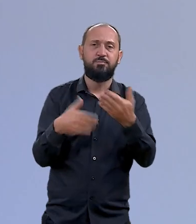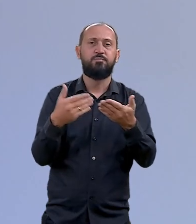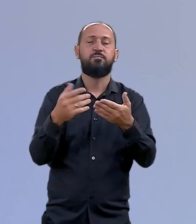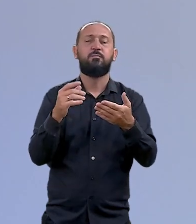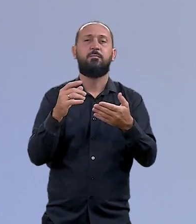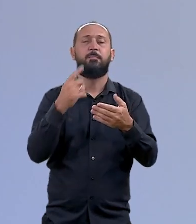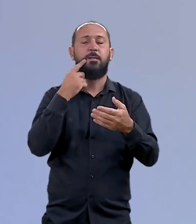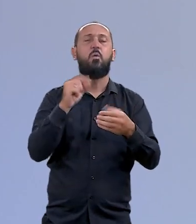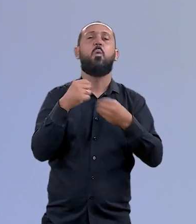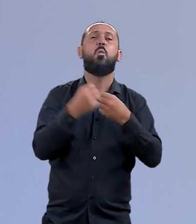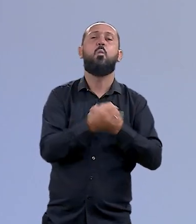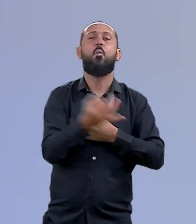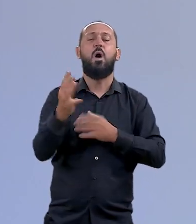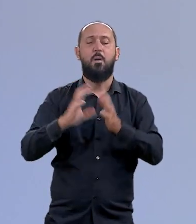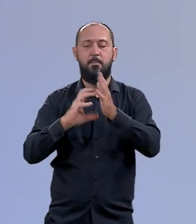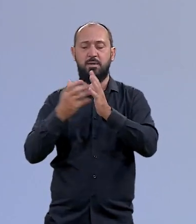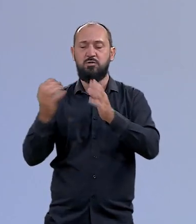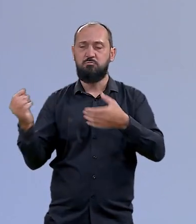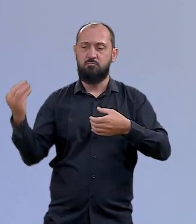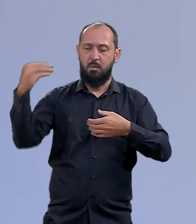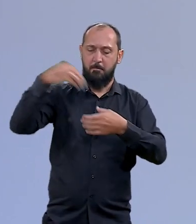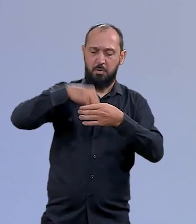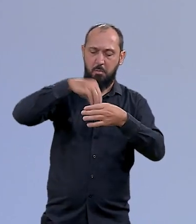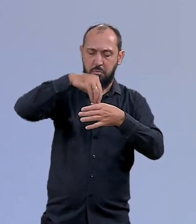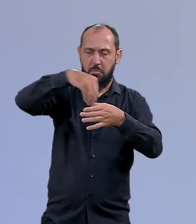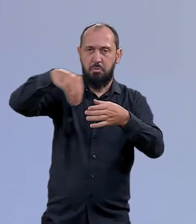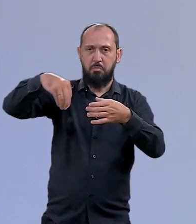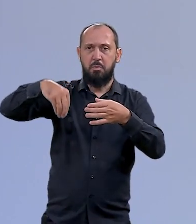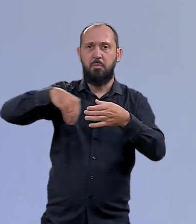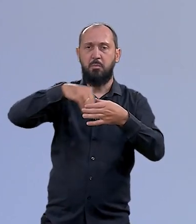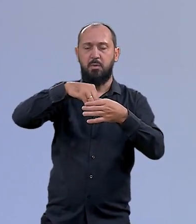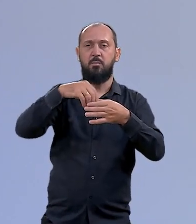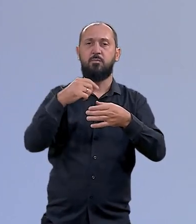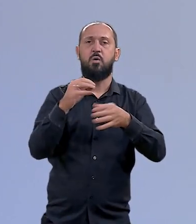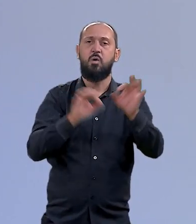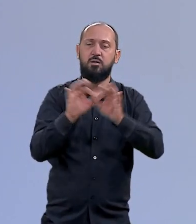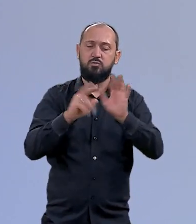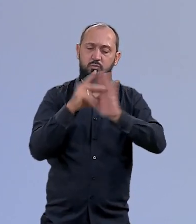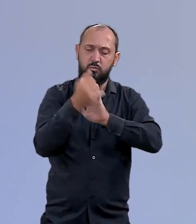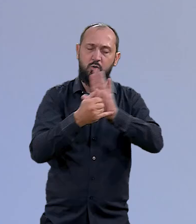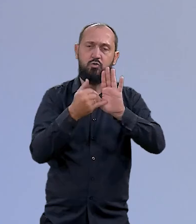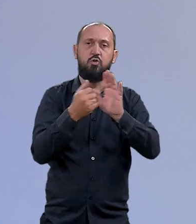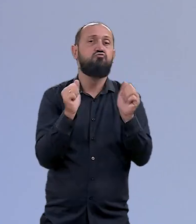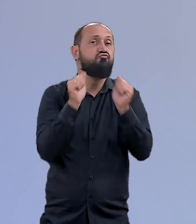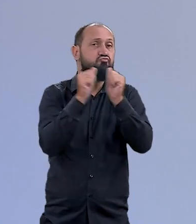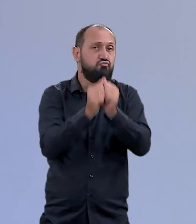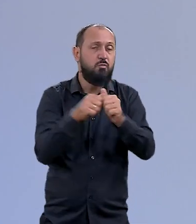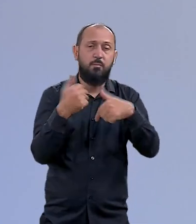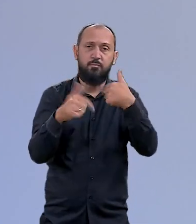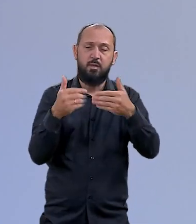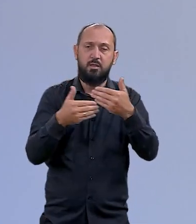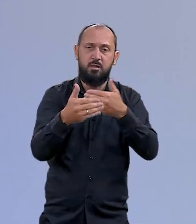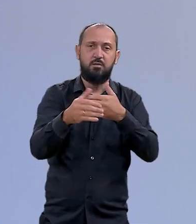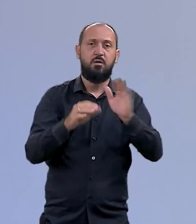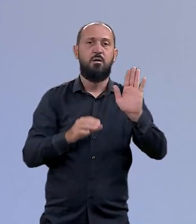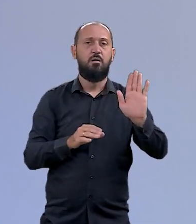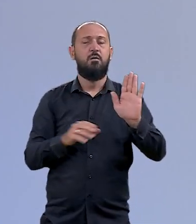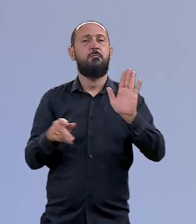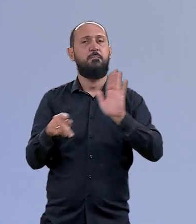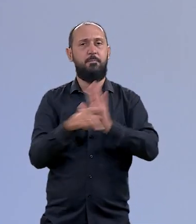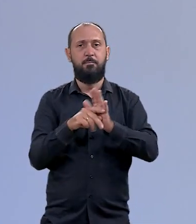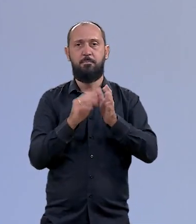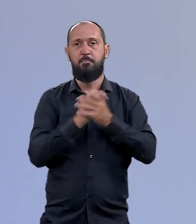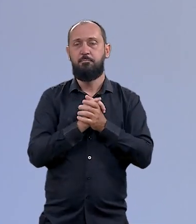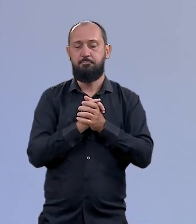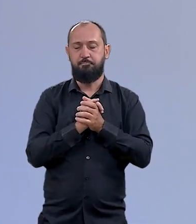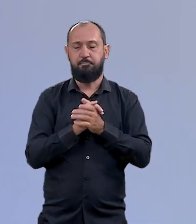as coligações que já há muito existem no nossa legislação eleitoral, né? As coligações nada mais é do que um momento específico